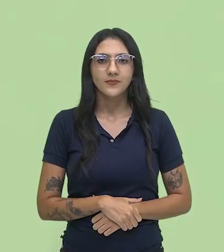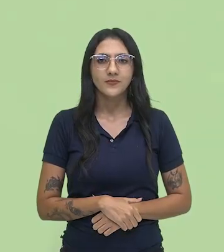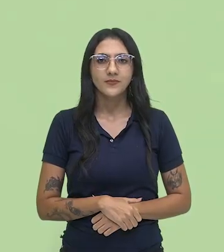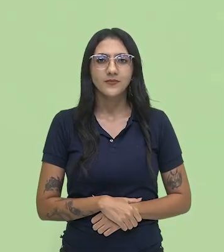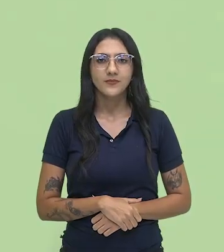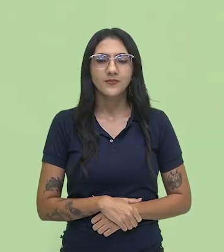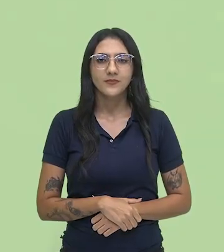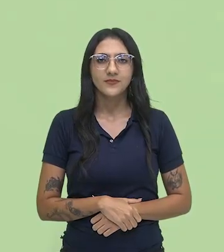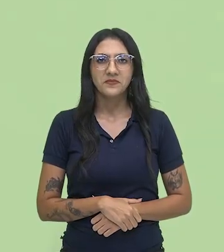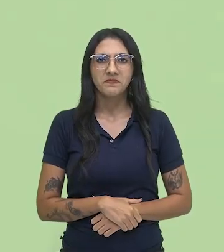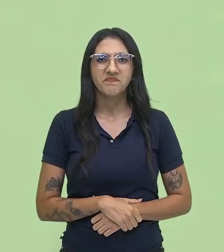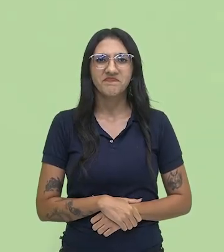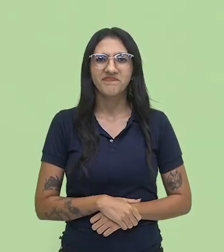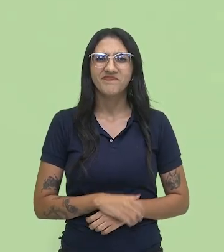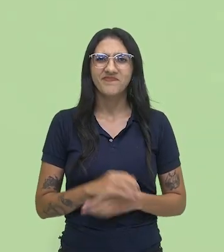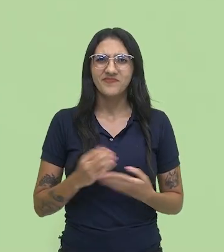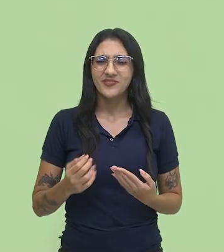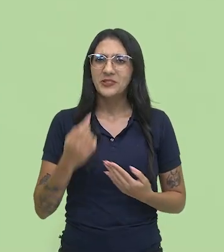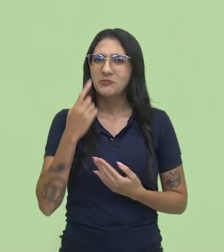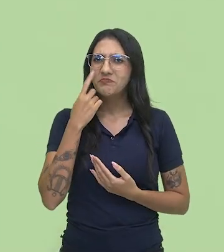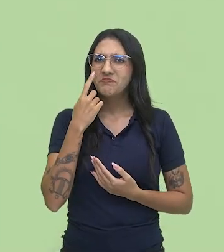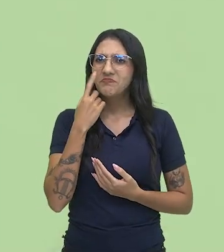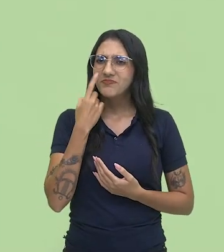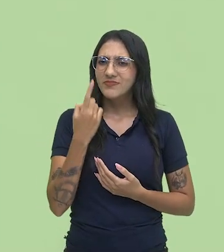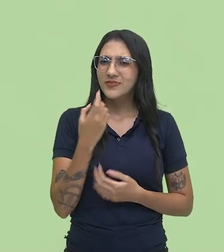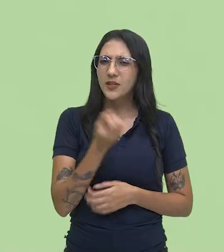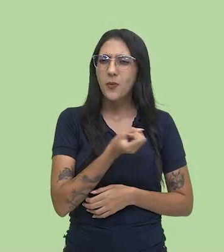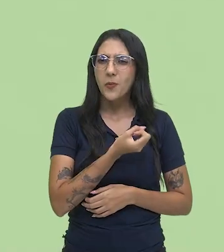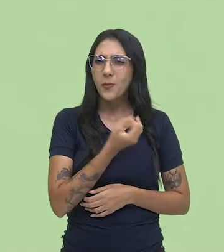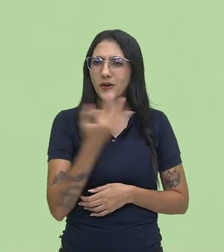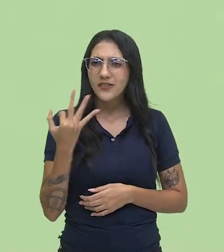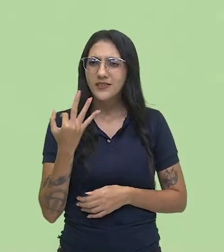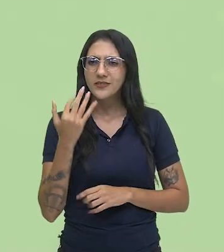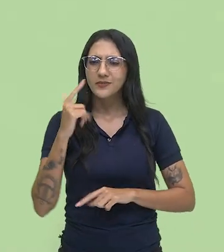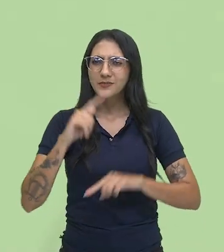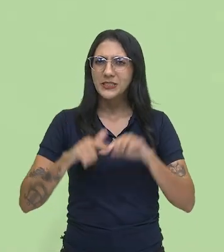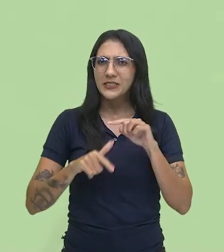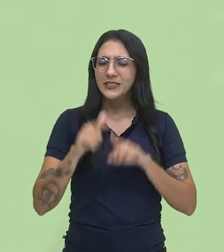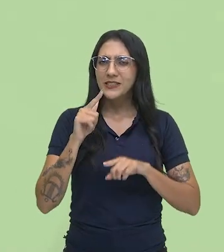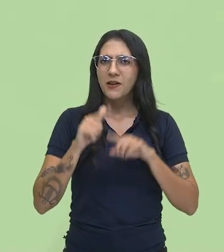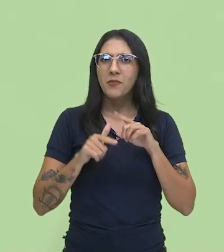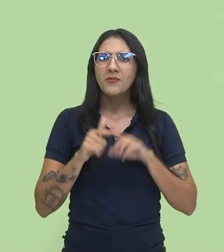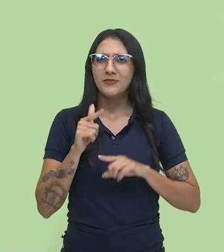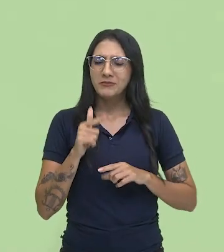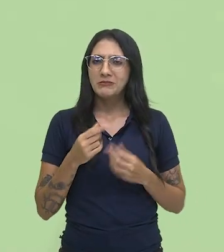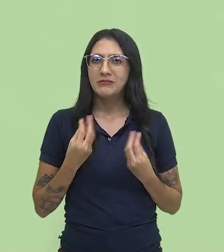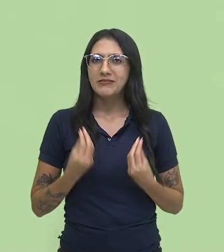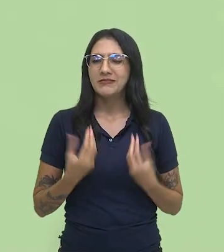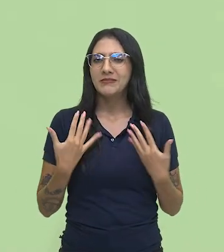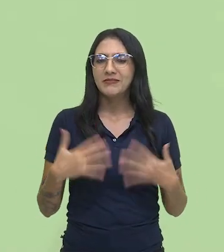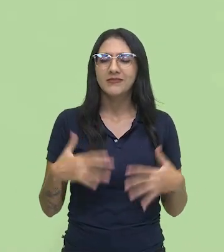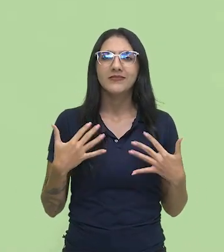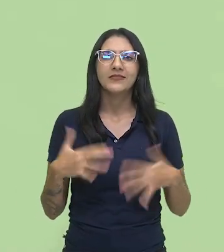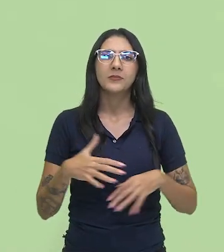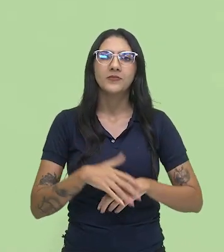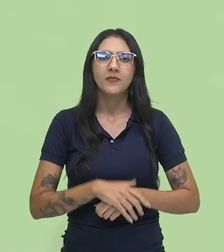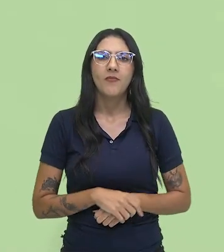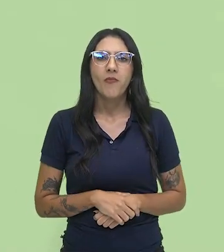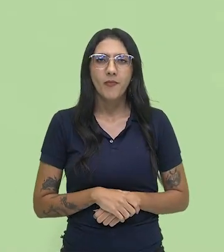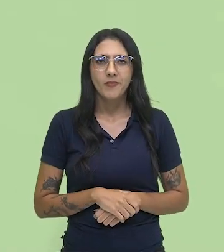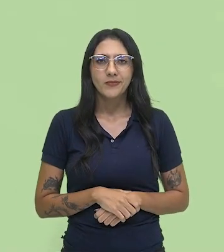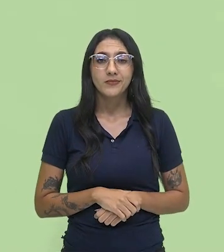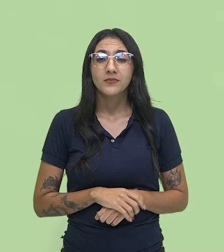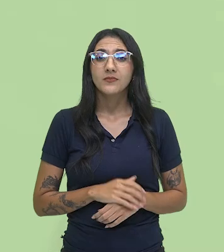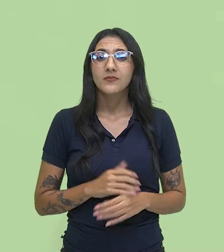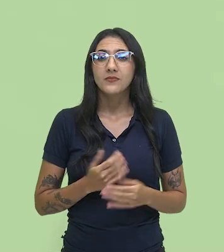Gente, quanto lixo eletrônico se tem no espaço, né? Isso aí é um